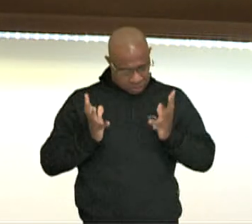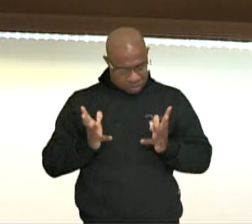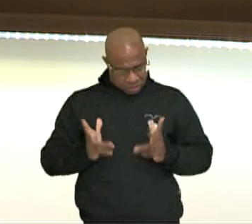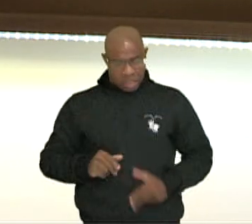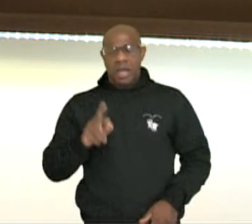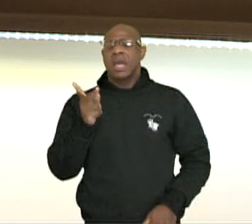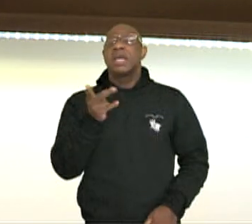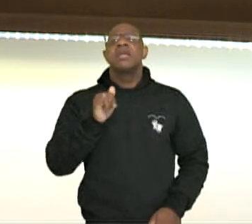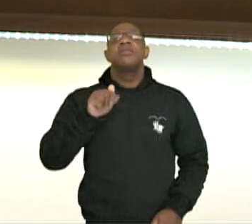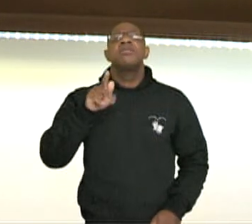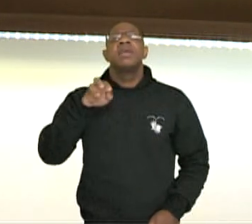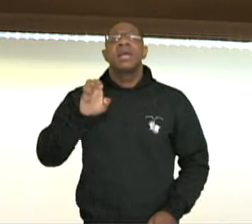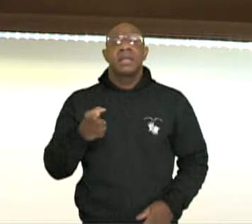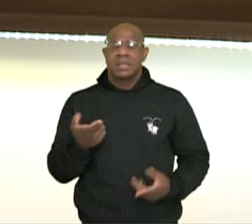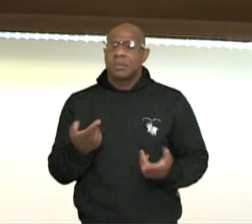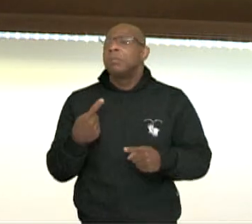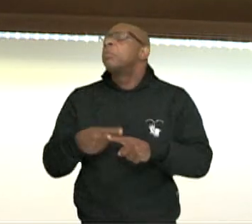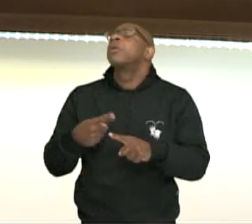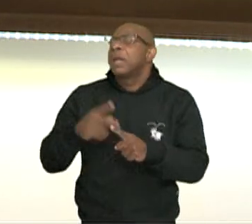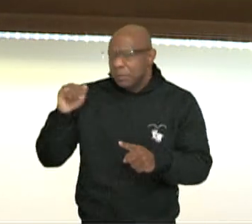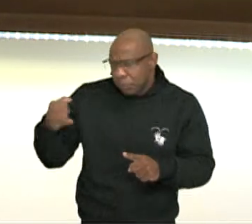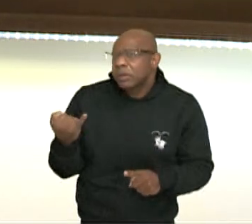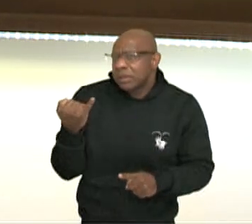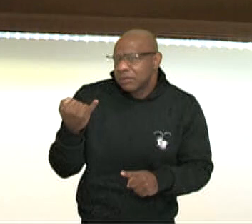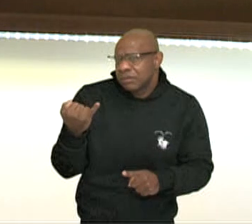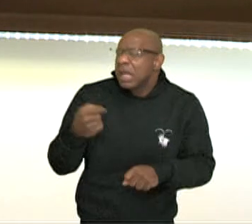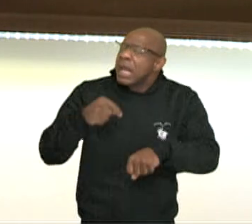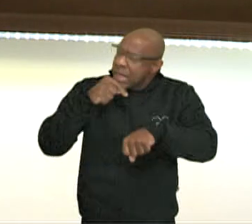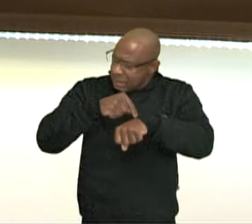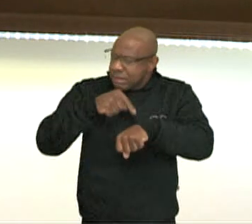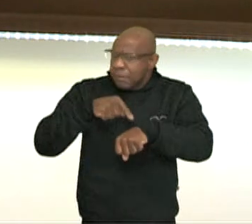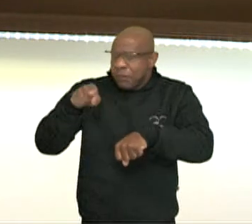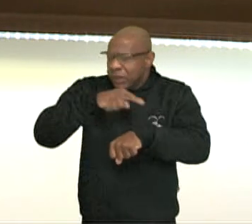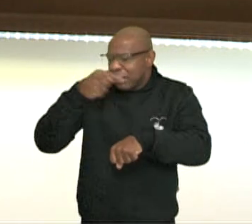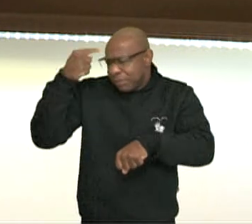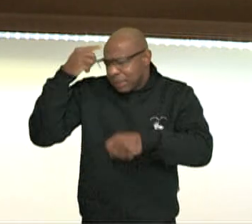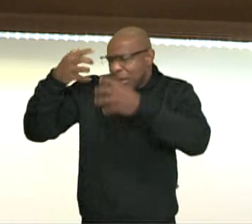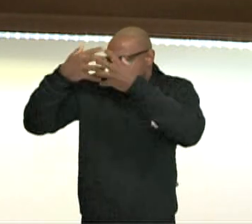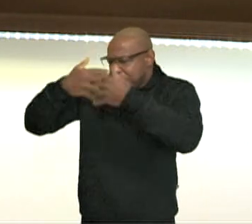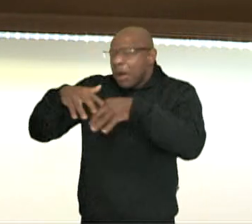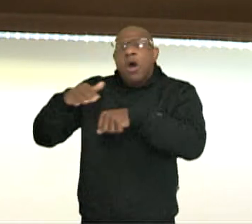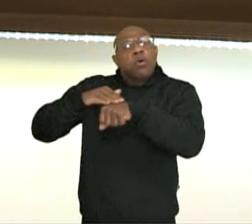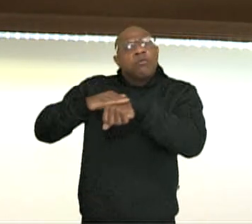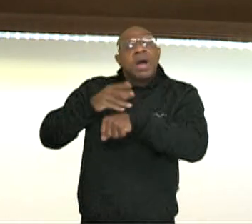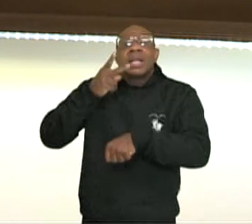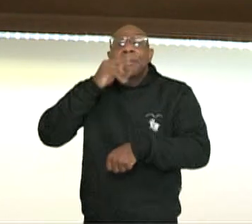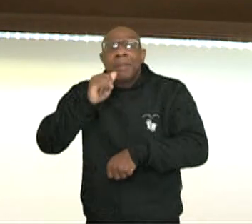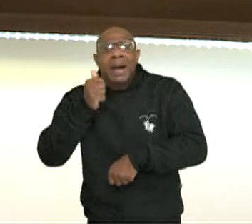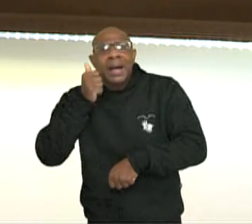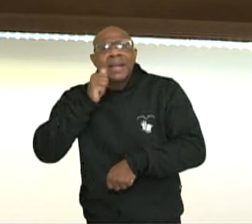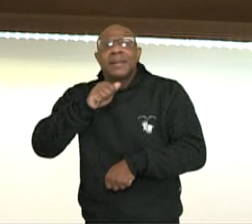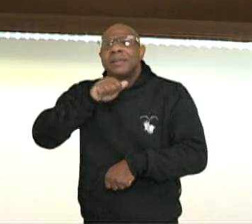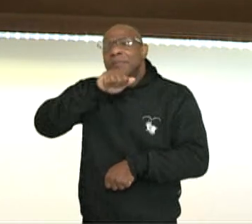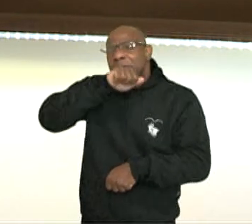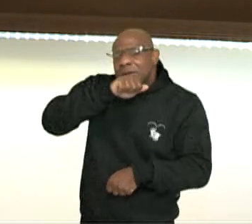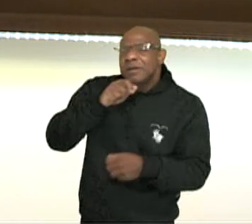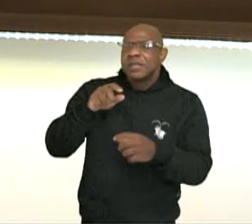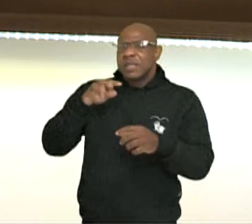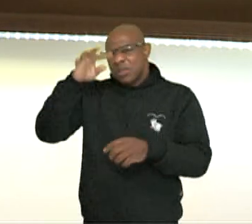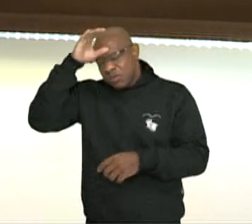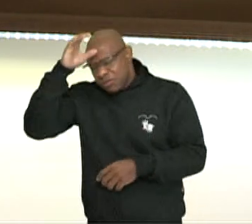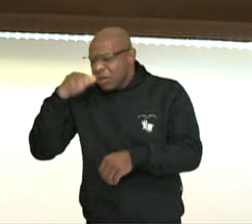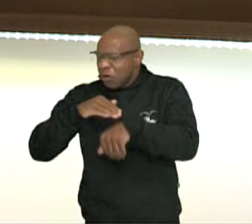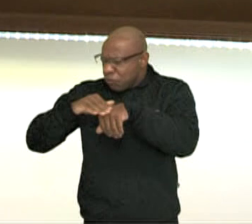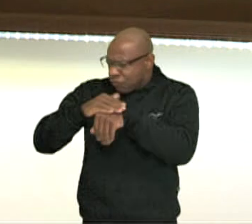dessas roupas? Eu vou dar um tempinho para você ir, conversa com a mãe, com a avó, com a tia, né, partilham aí sobre essa ideia, sobre essa